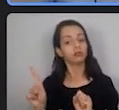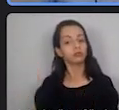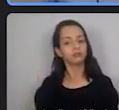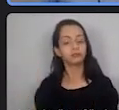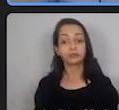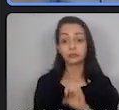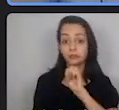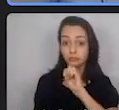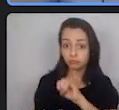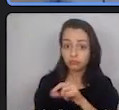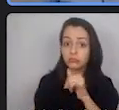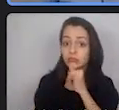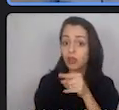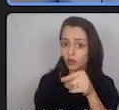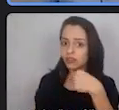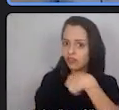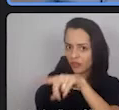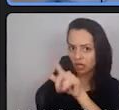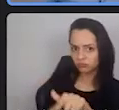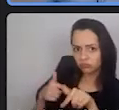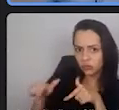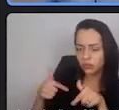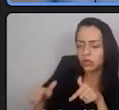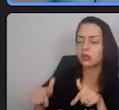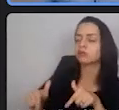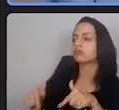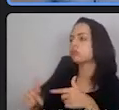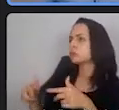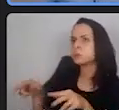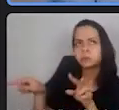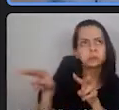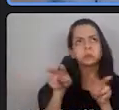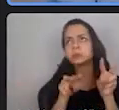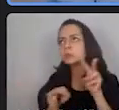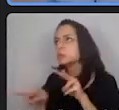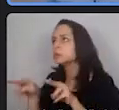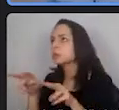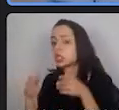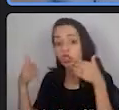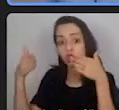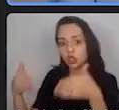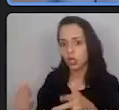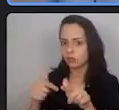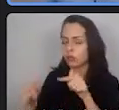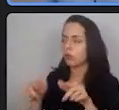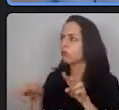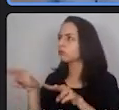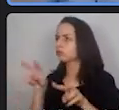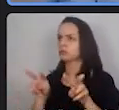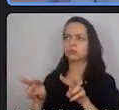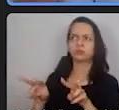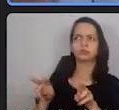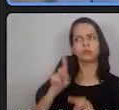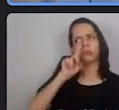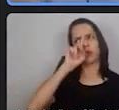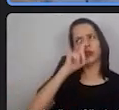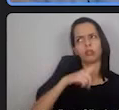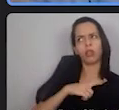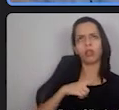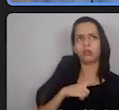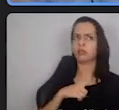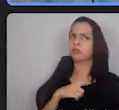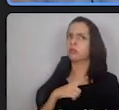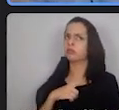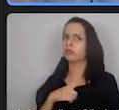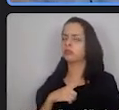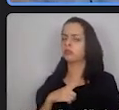atividade e você vê algum risco ali existente, Então, você pode o